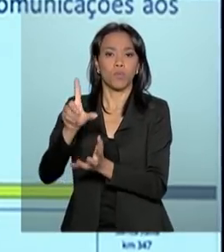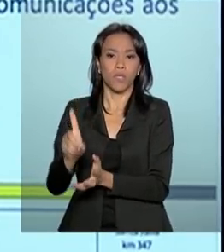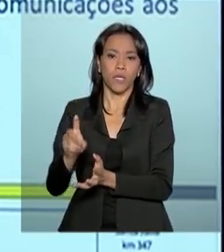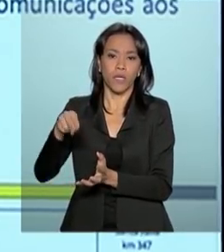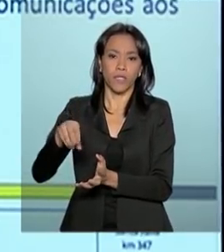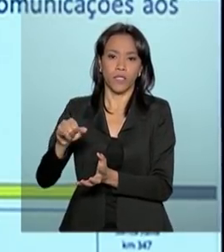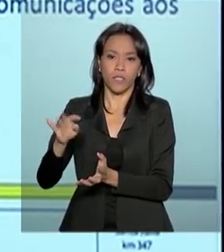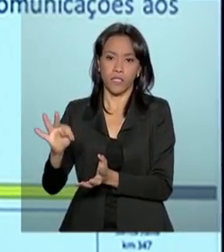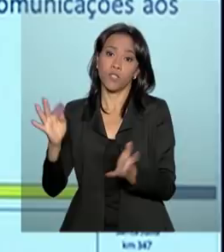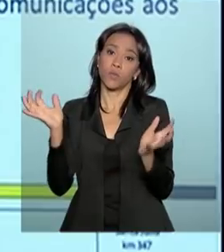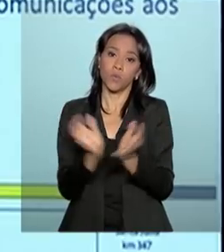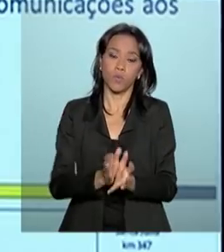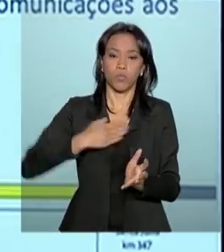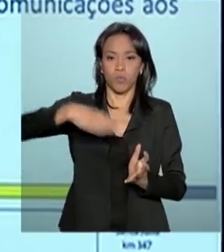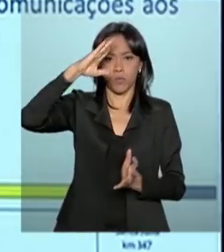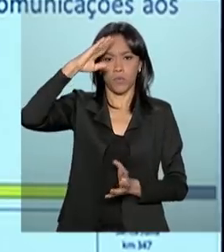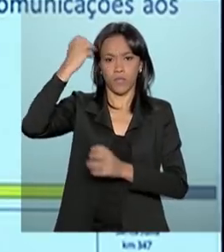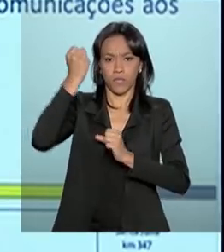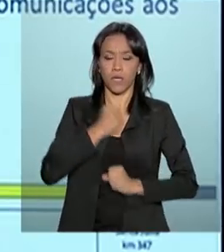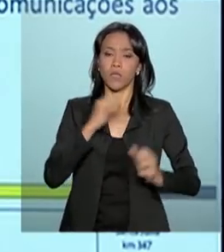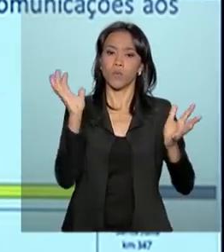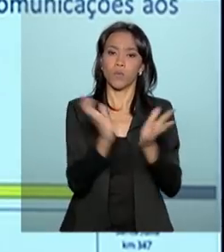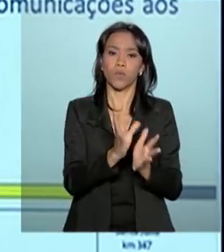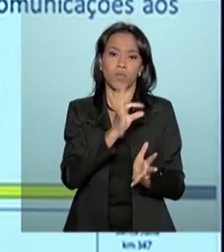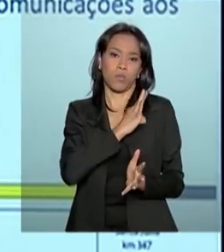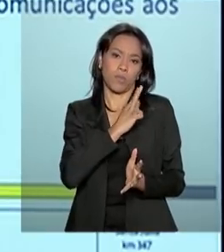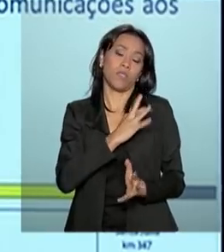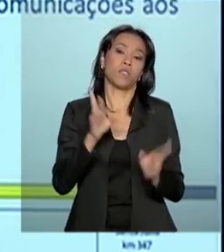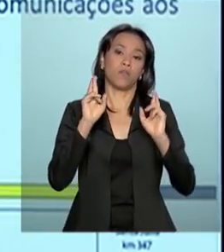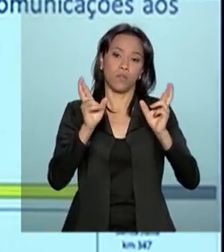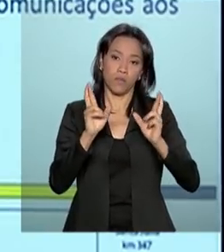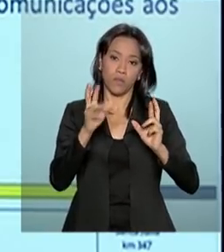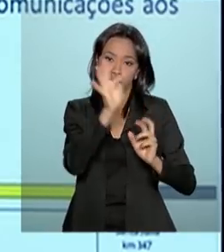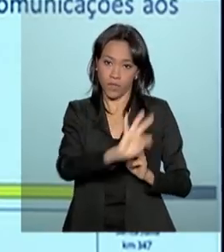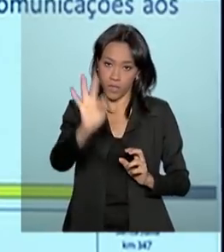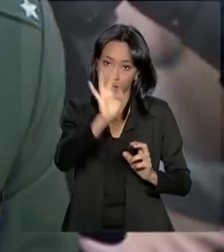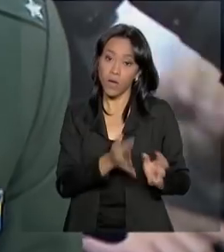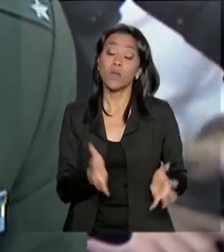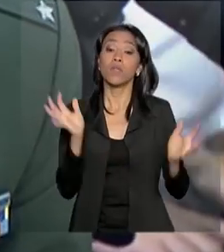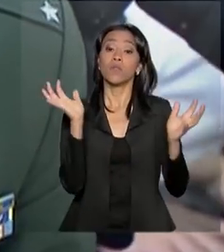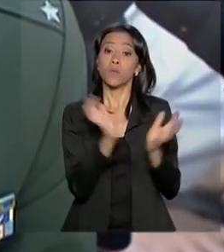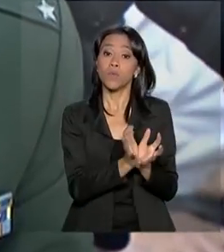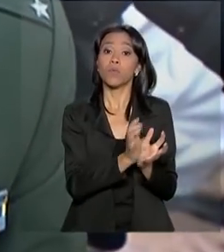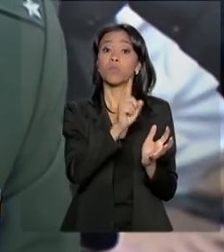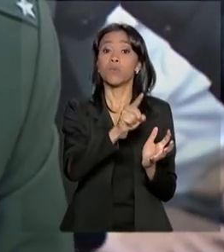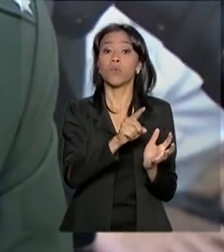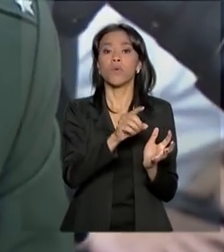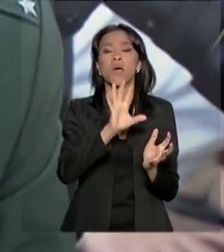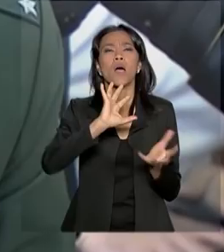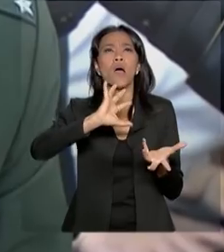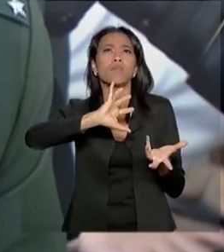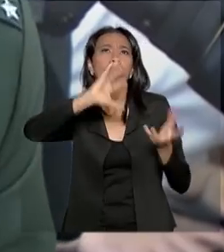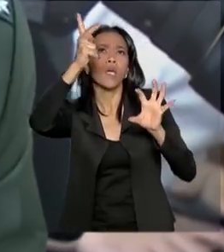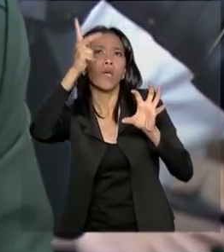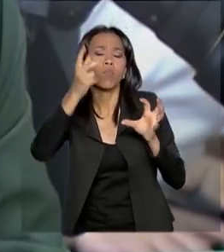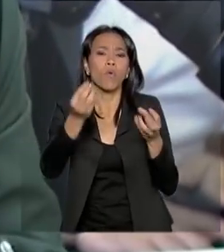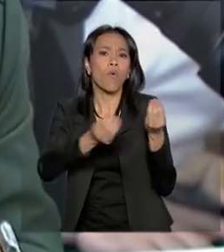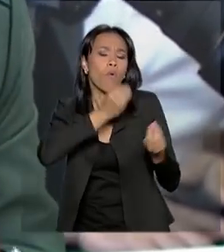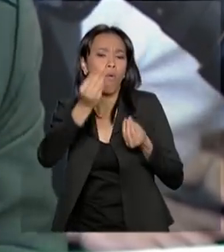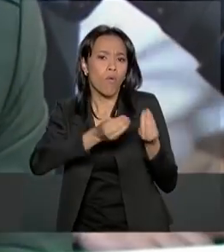Brasileiro, a Polícia Rodoviária Federal. Nós contamos com o apoio do IMET, que nos envia semanalmente a previsão,